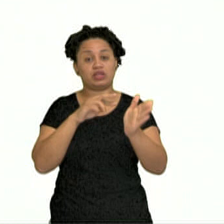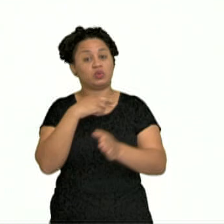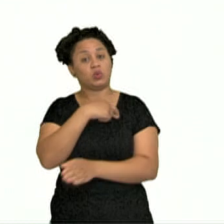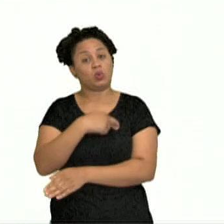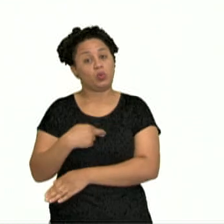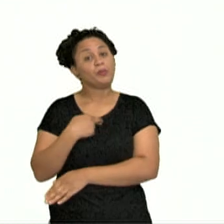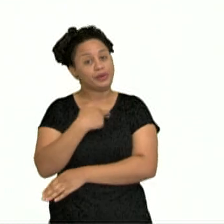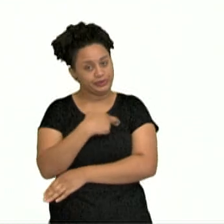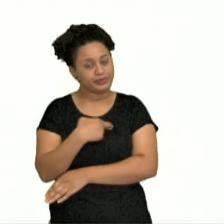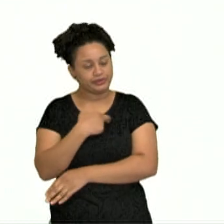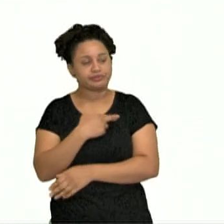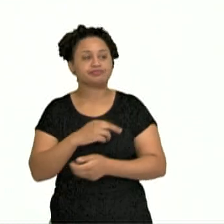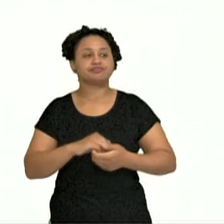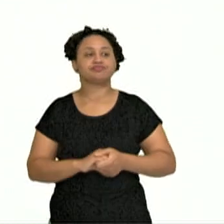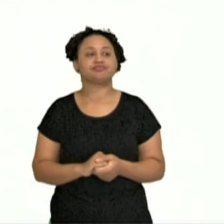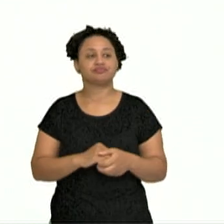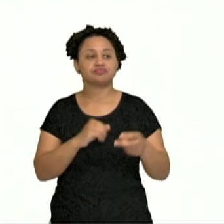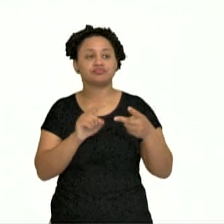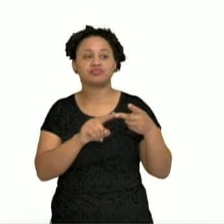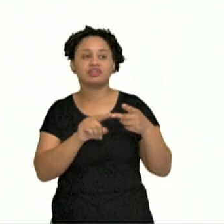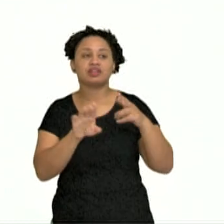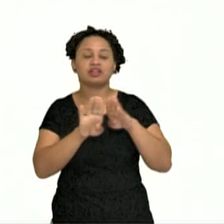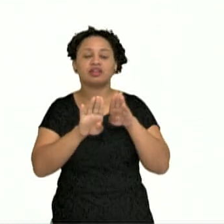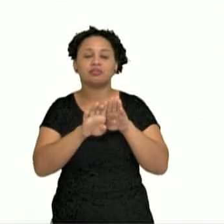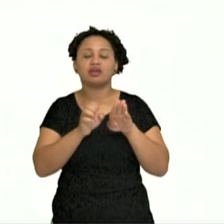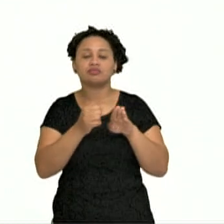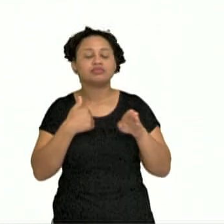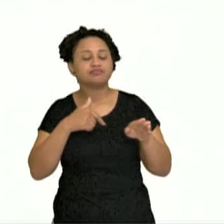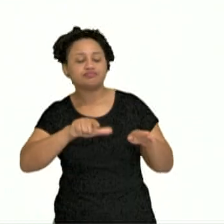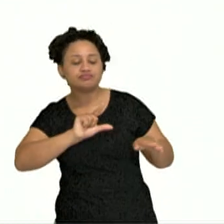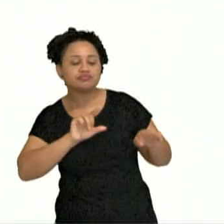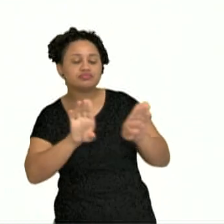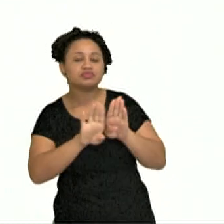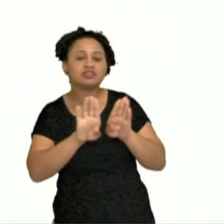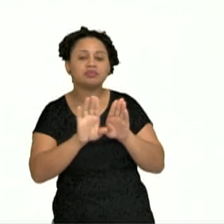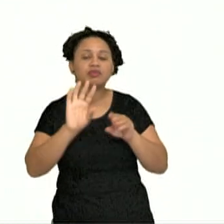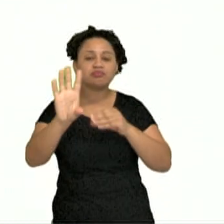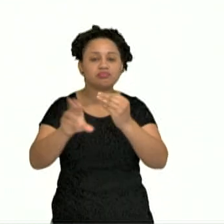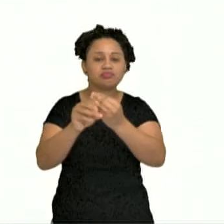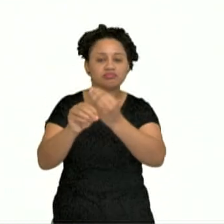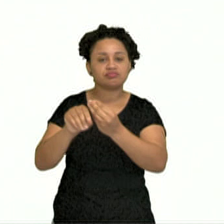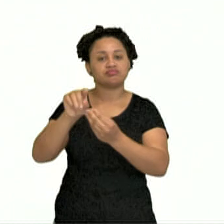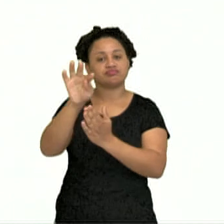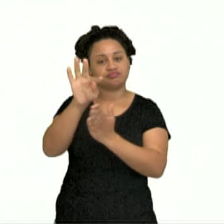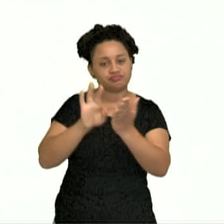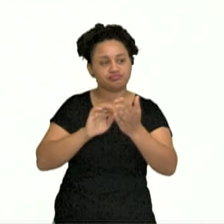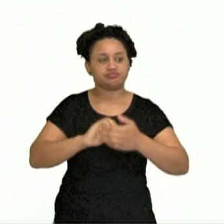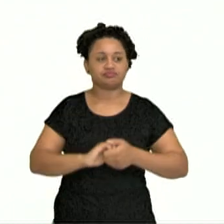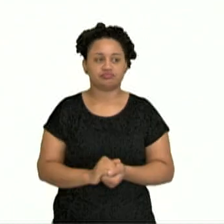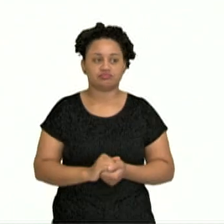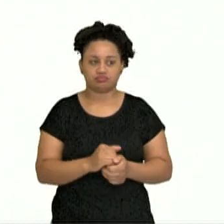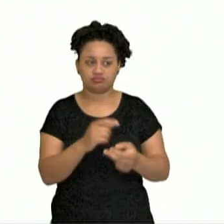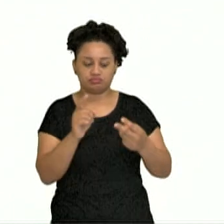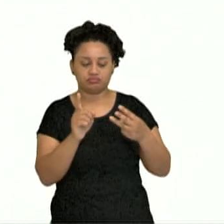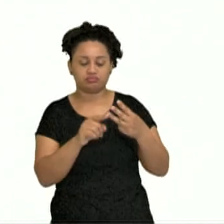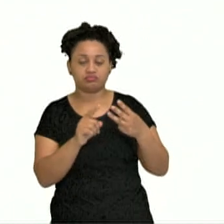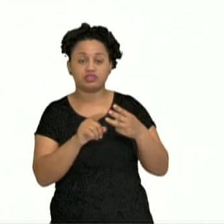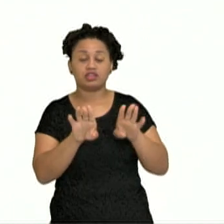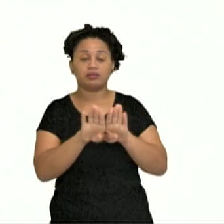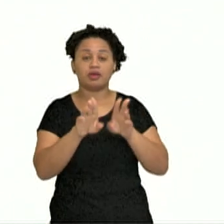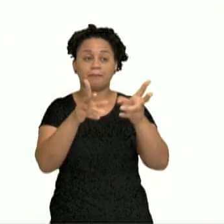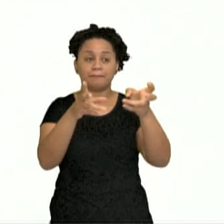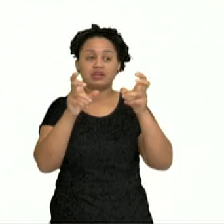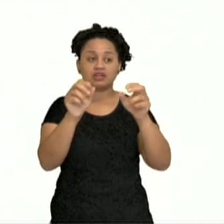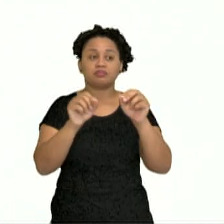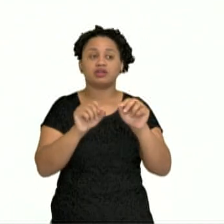romance. Realizaremos antecipações e inferências no nosso texto. Identificaremos a sílaba tônica